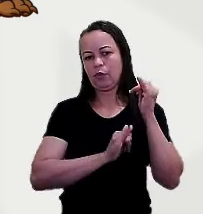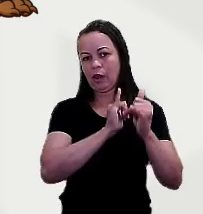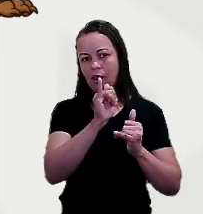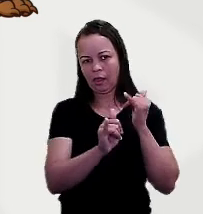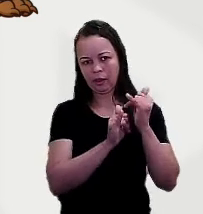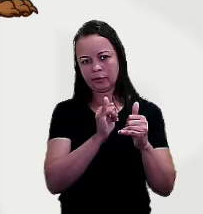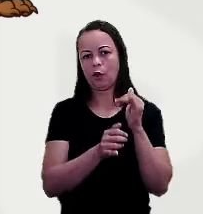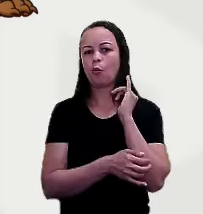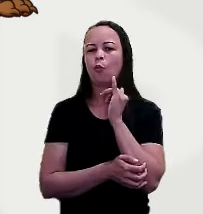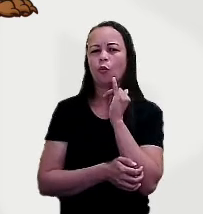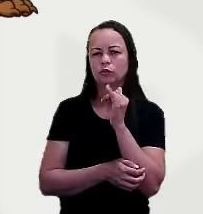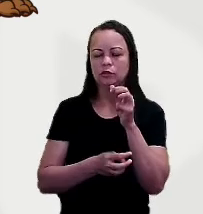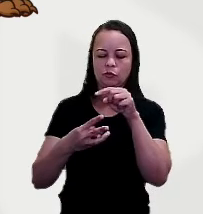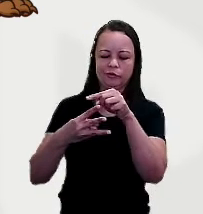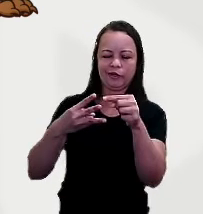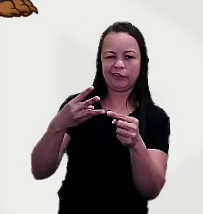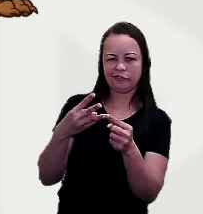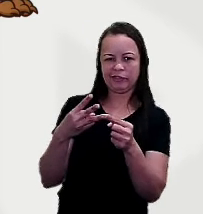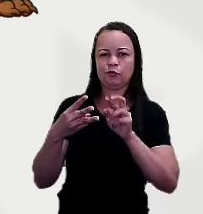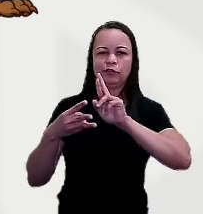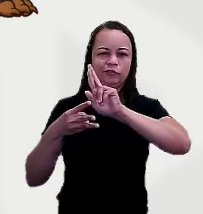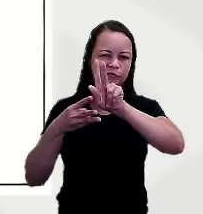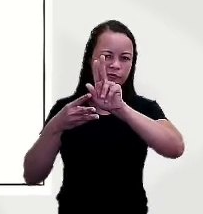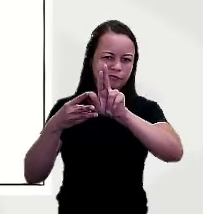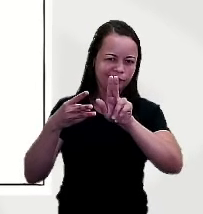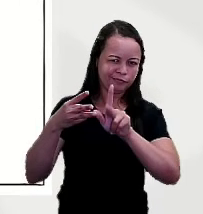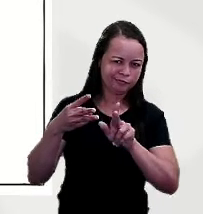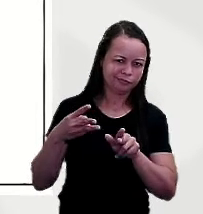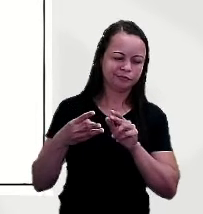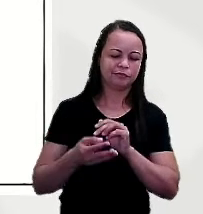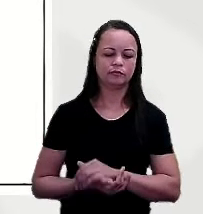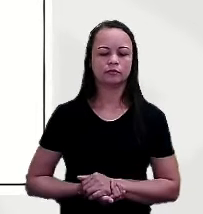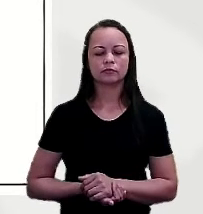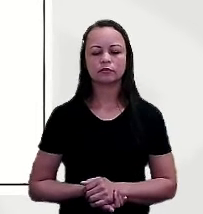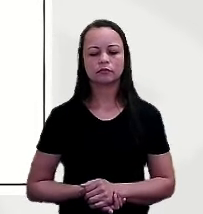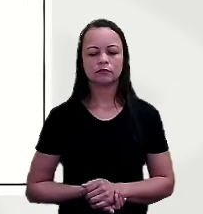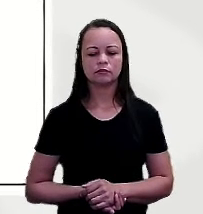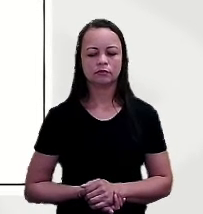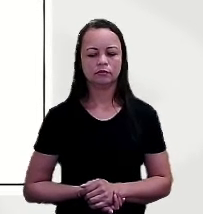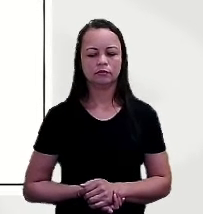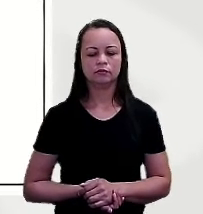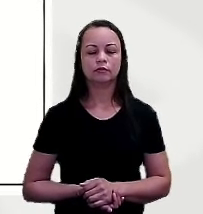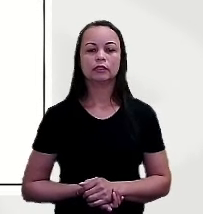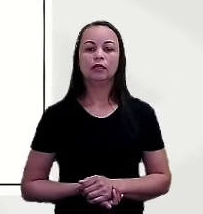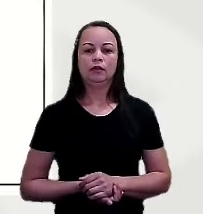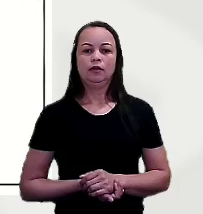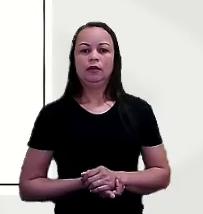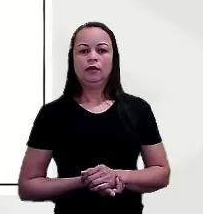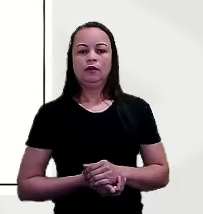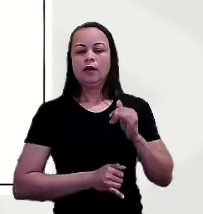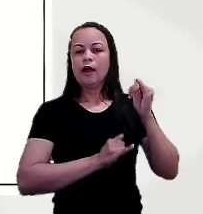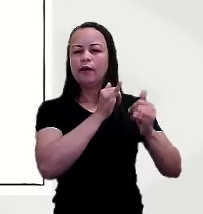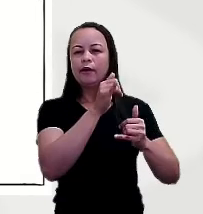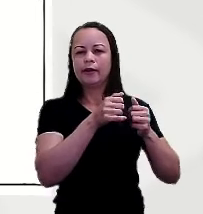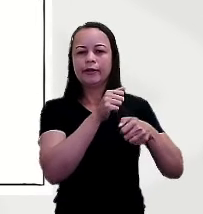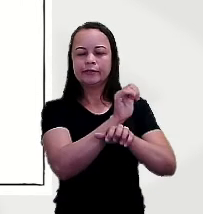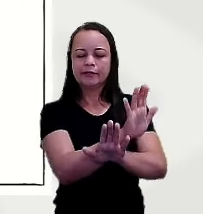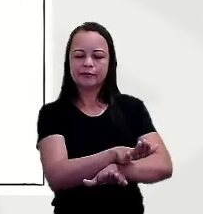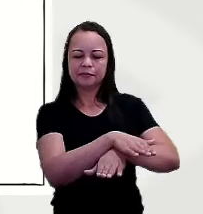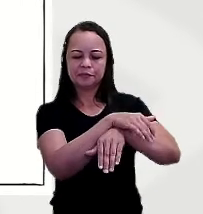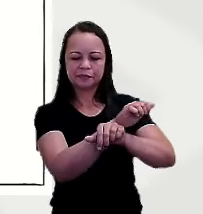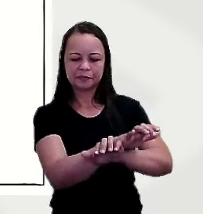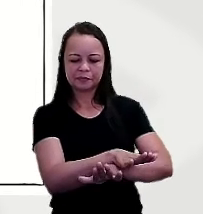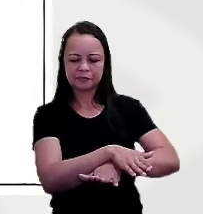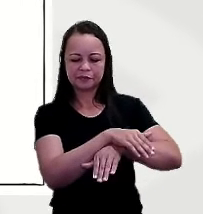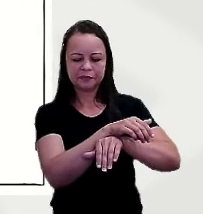tá? Então, aí são 3 versões diferentes. A lenda da Iara. A lenda da Iara